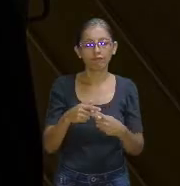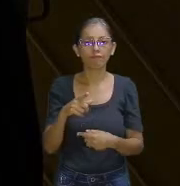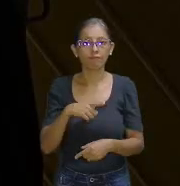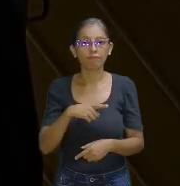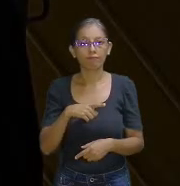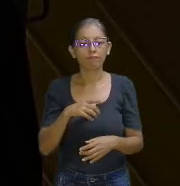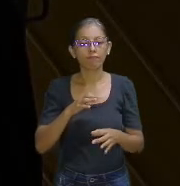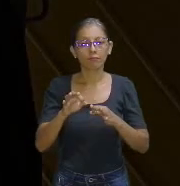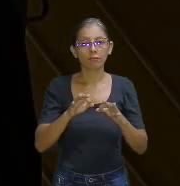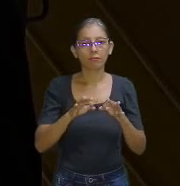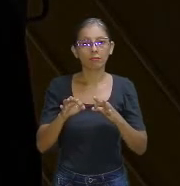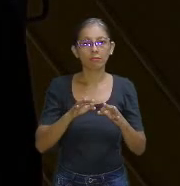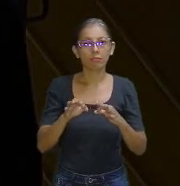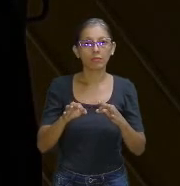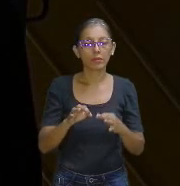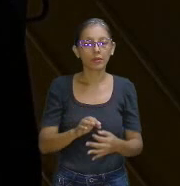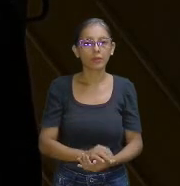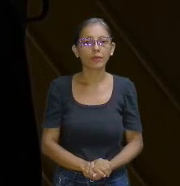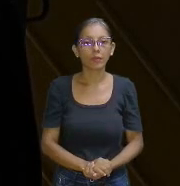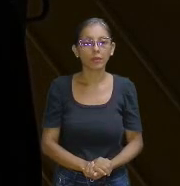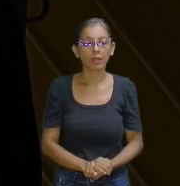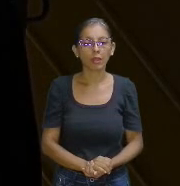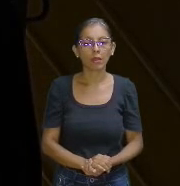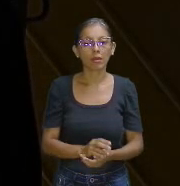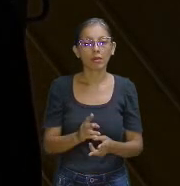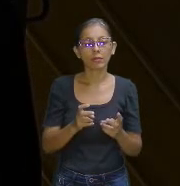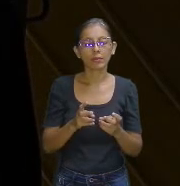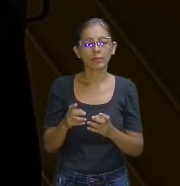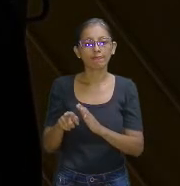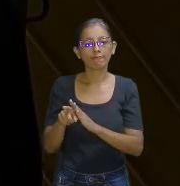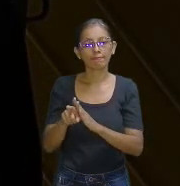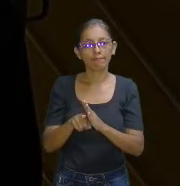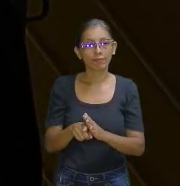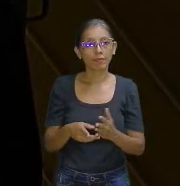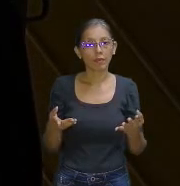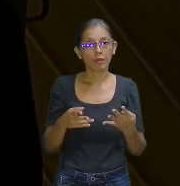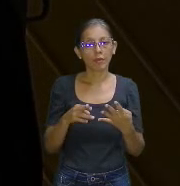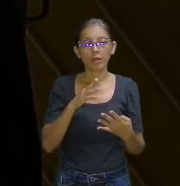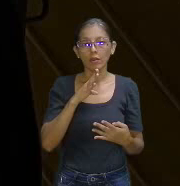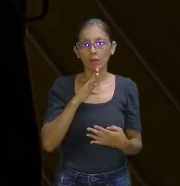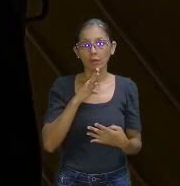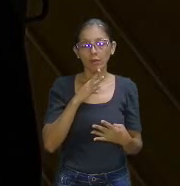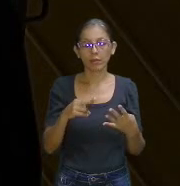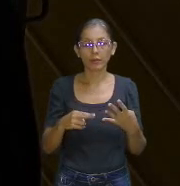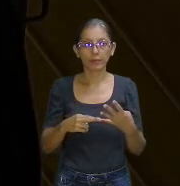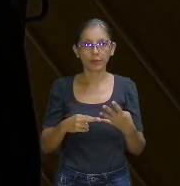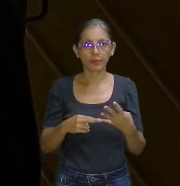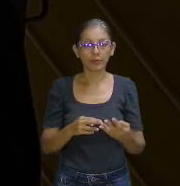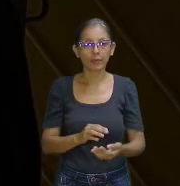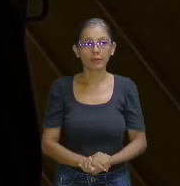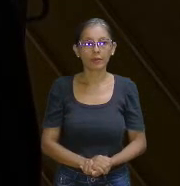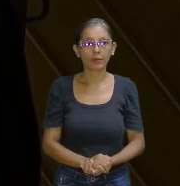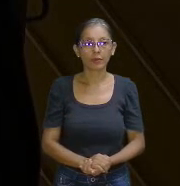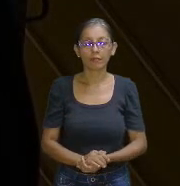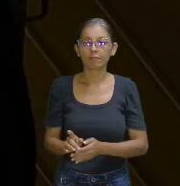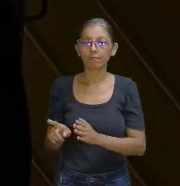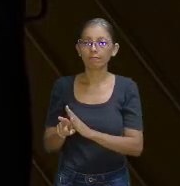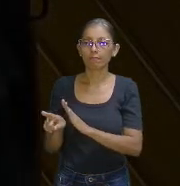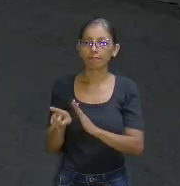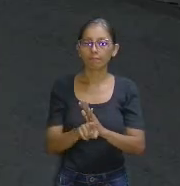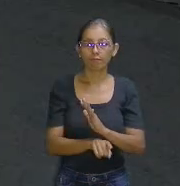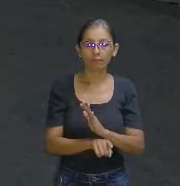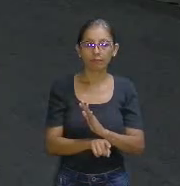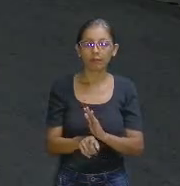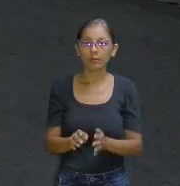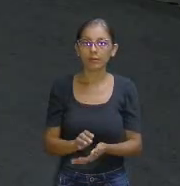o preparo dispensado. Feitas essas considerações, eu estou conhecendo o recurso. Eu pergunto se há algum voto contrário